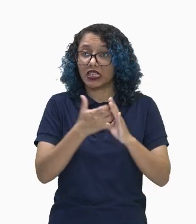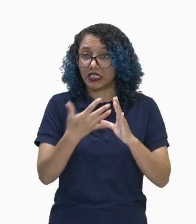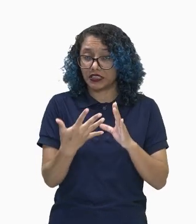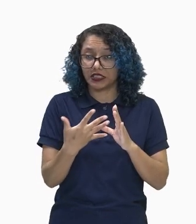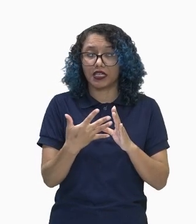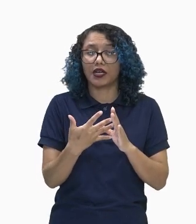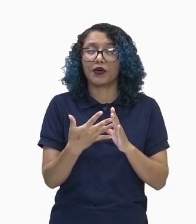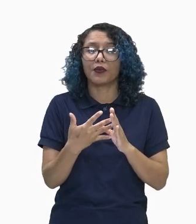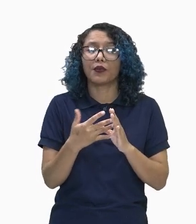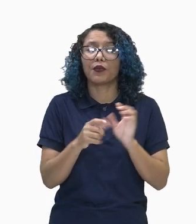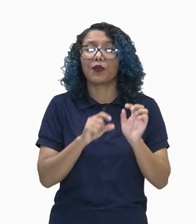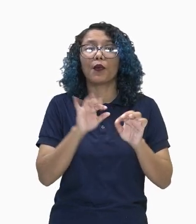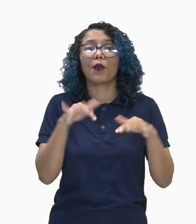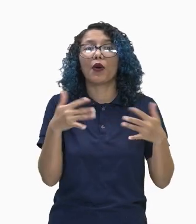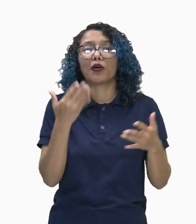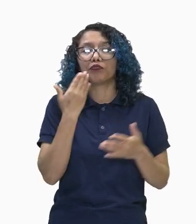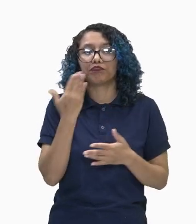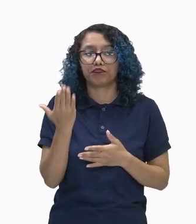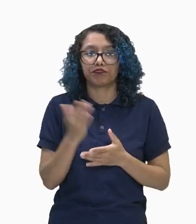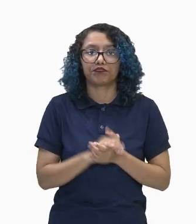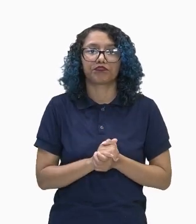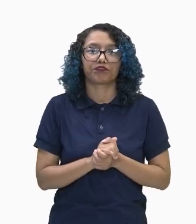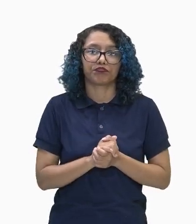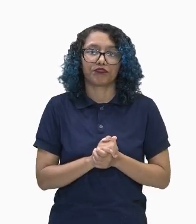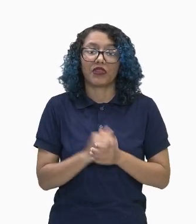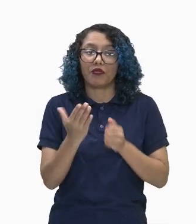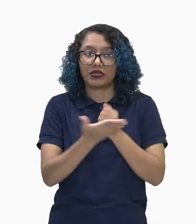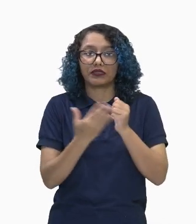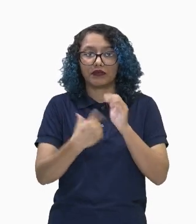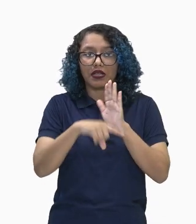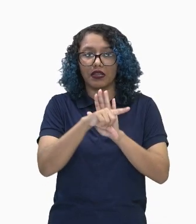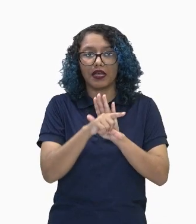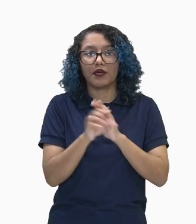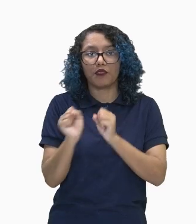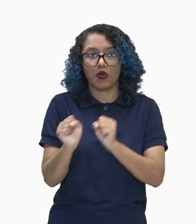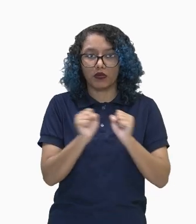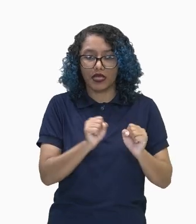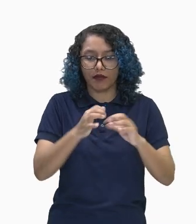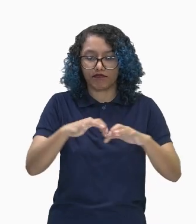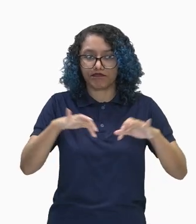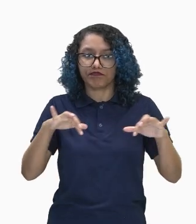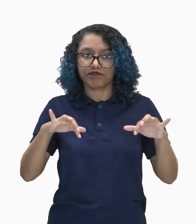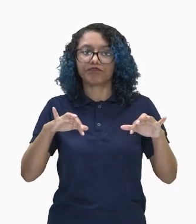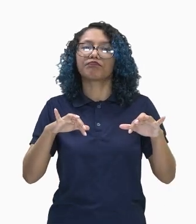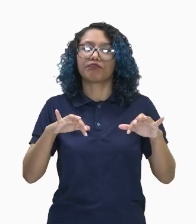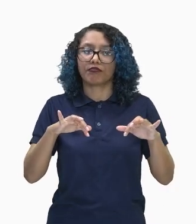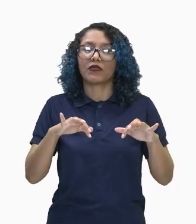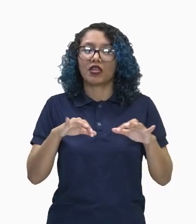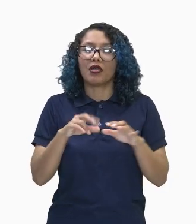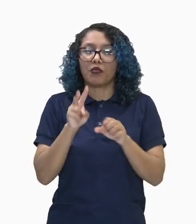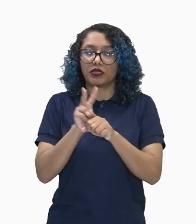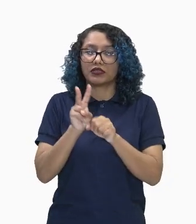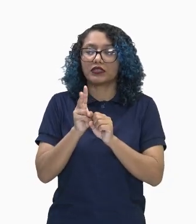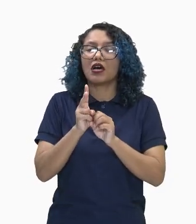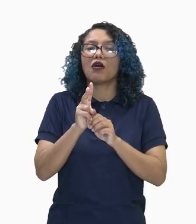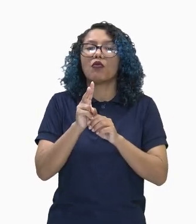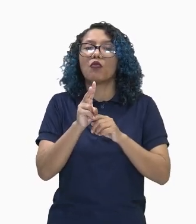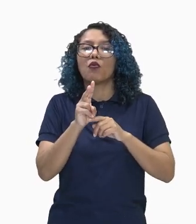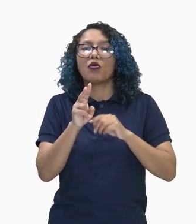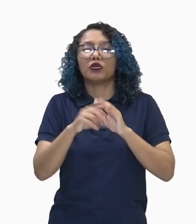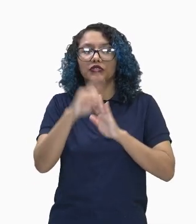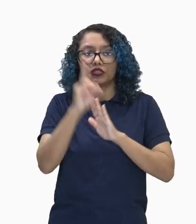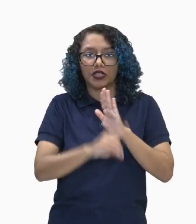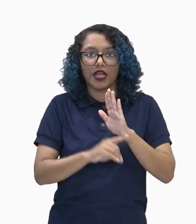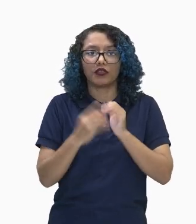nós temos aí primado da lei, separação de poderes, proteção dos direitos fundamentais,